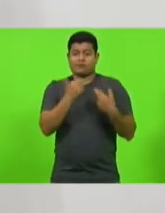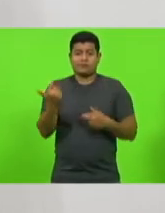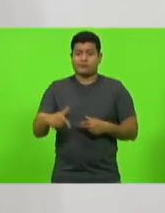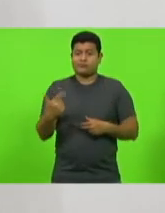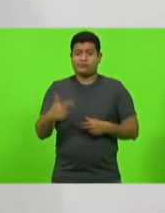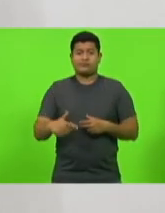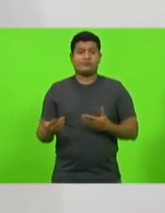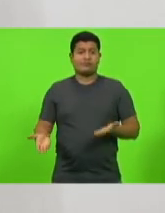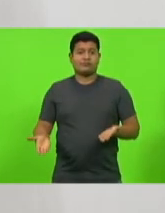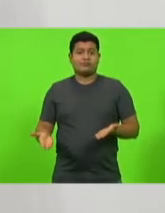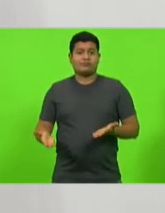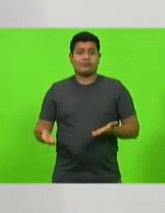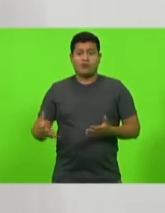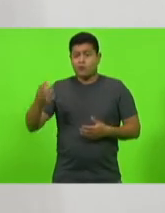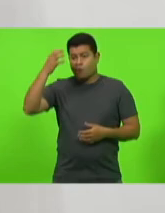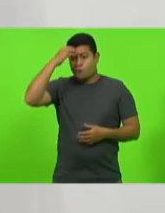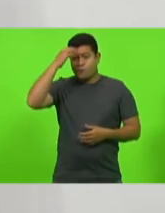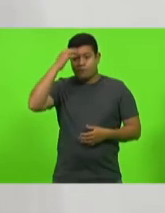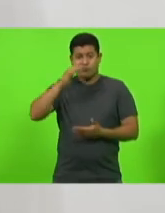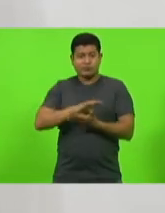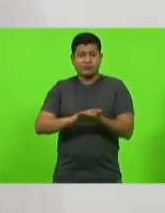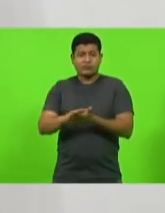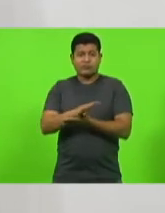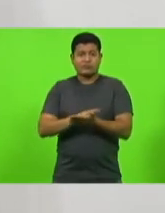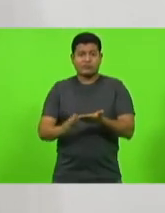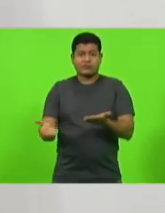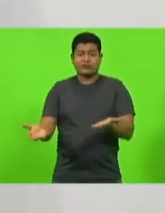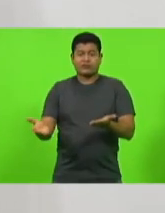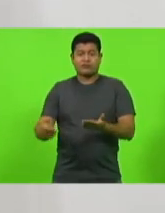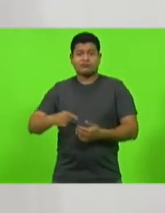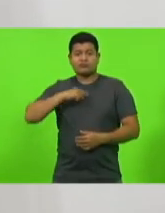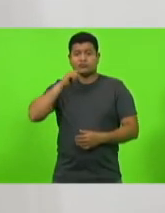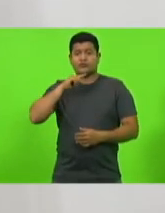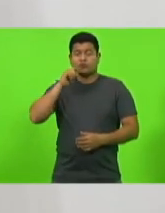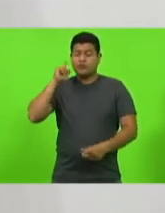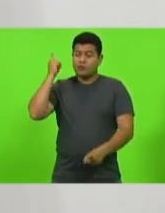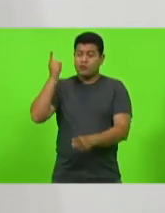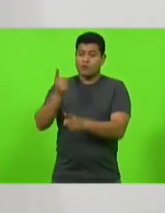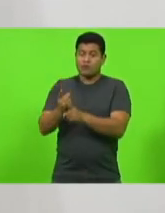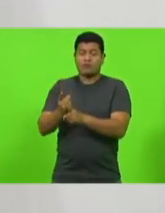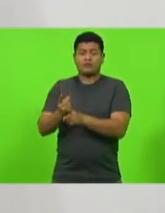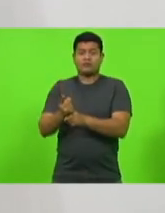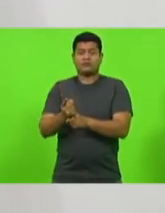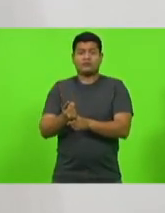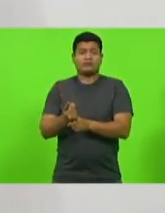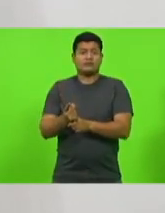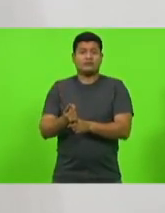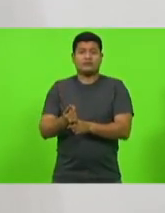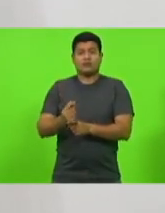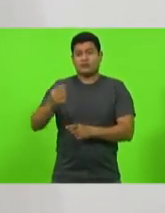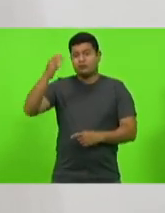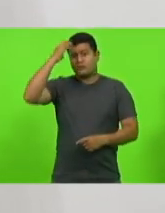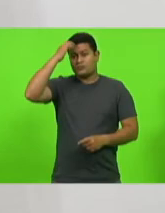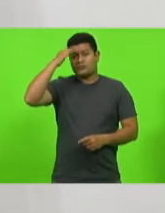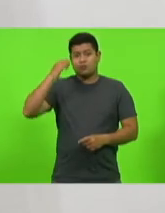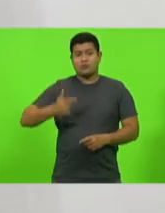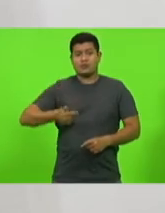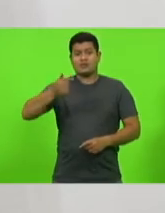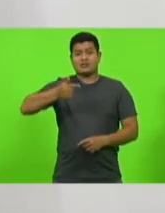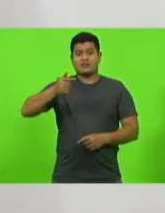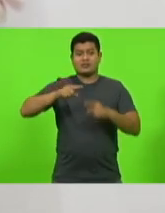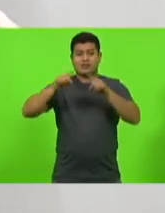o resultado. Não conseguiu chegar a conclusão alguma. Os sete servidores que